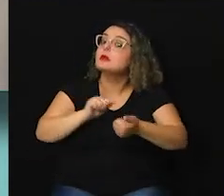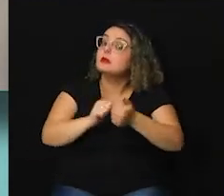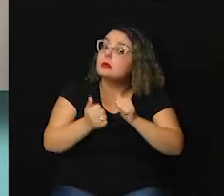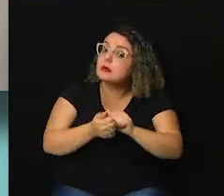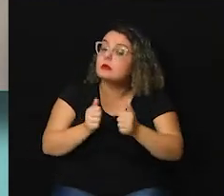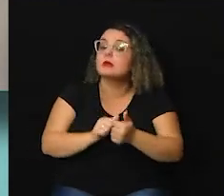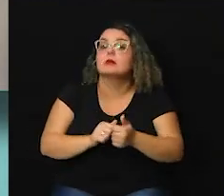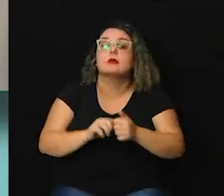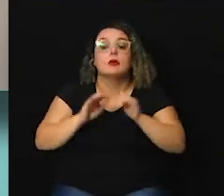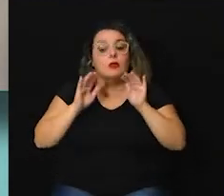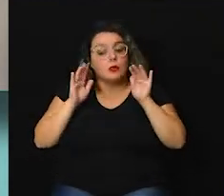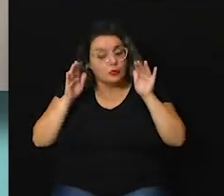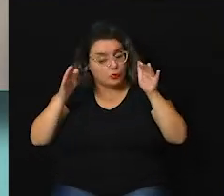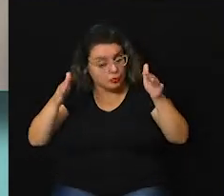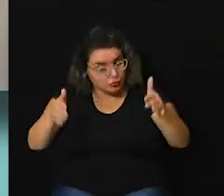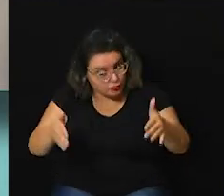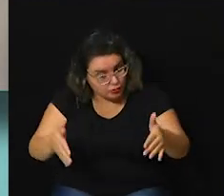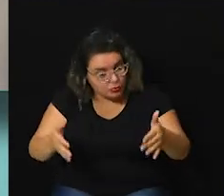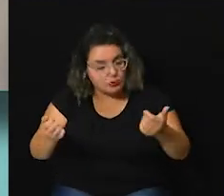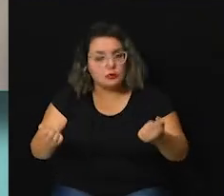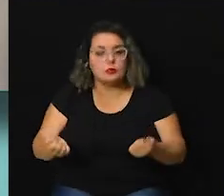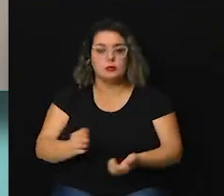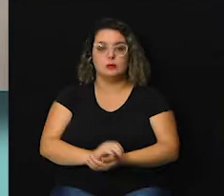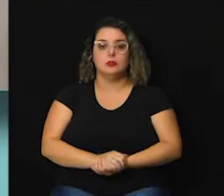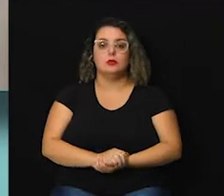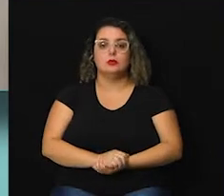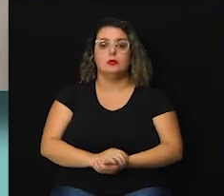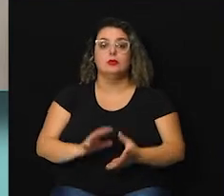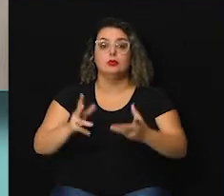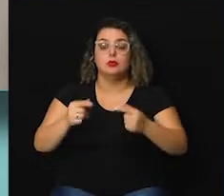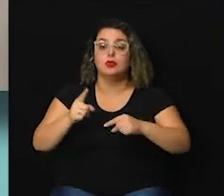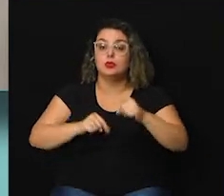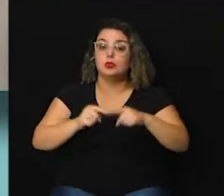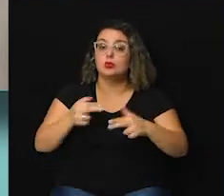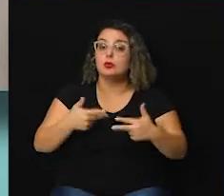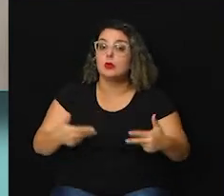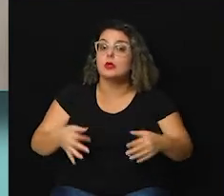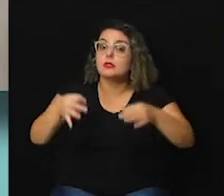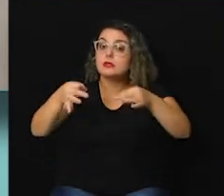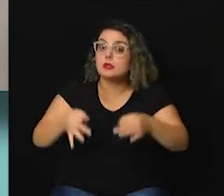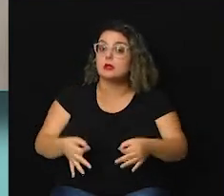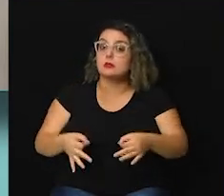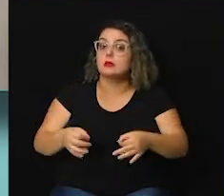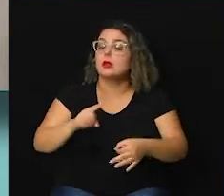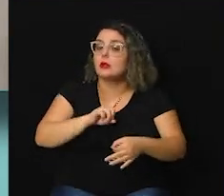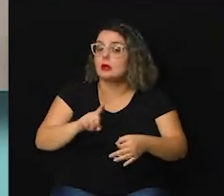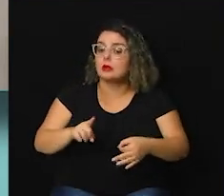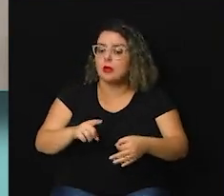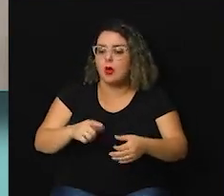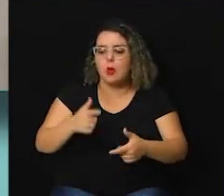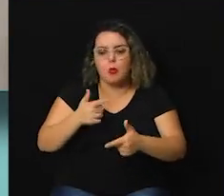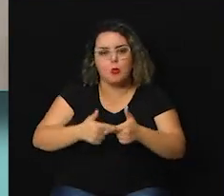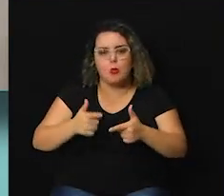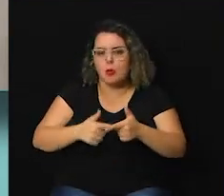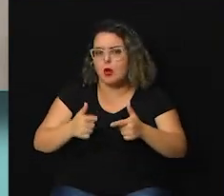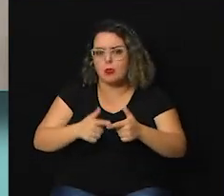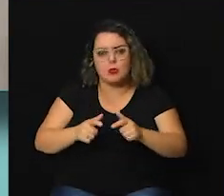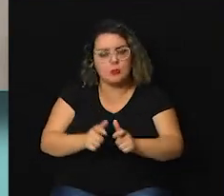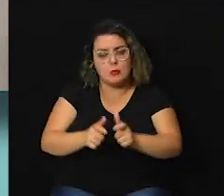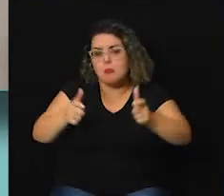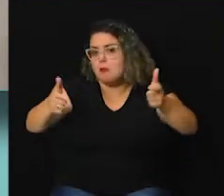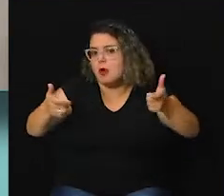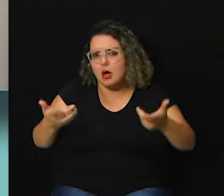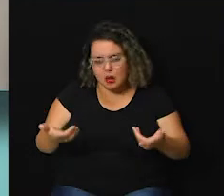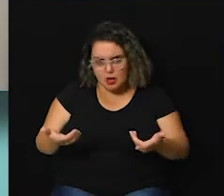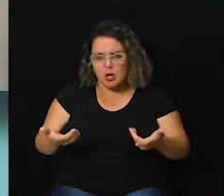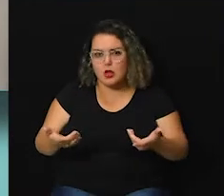adequadamente e principalmente destinar os invólucros, os conteúdos deles adequadamente para que não cause outros